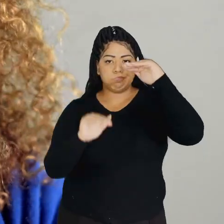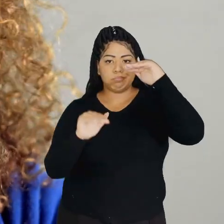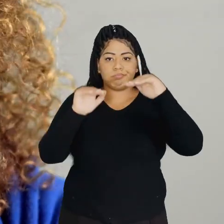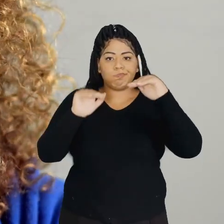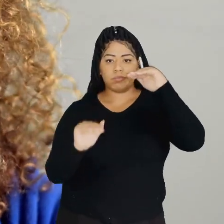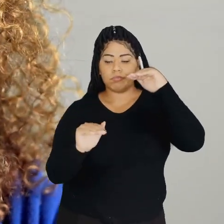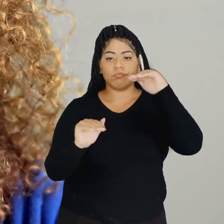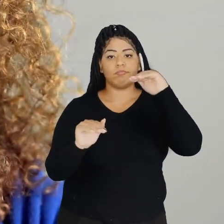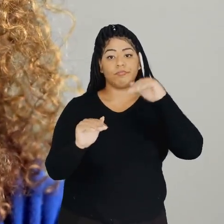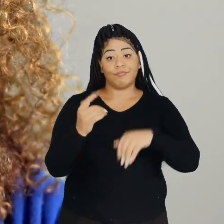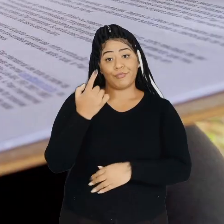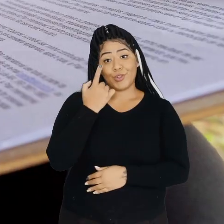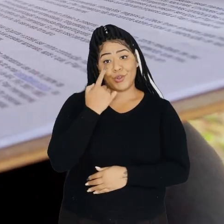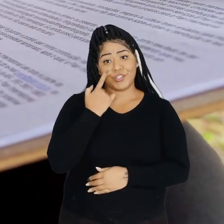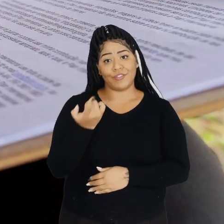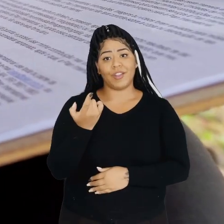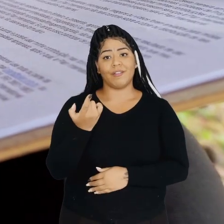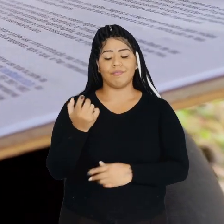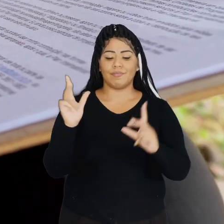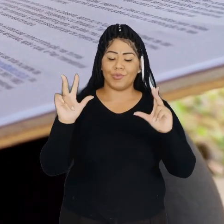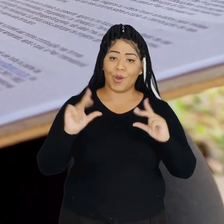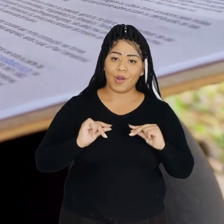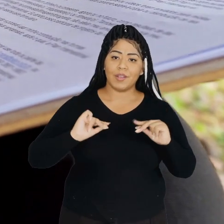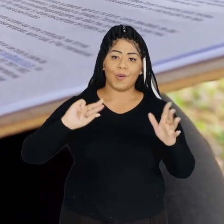vive, a gente vê que... Poxa, aquela